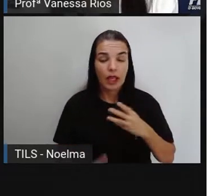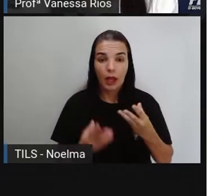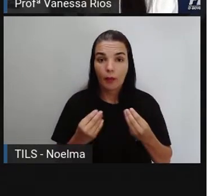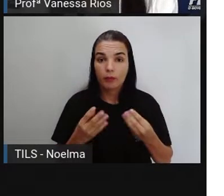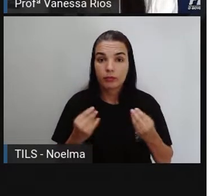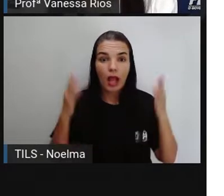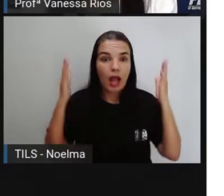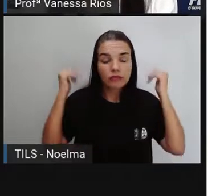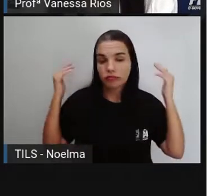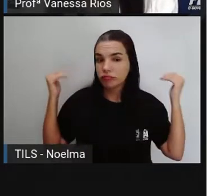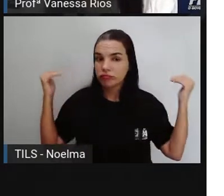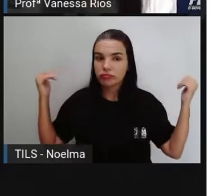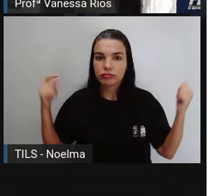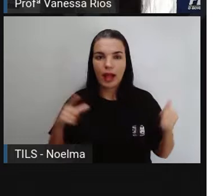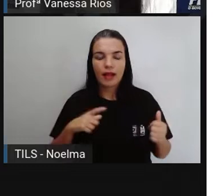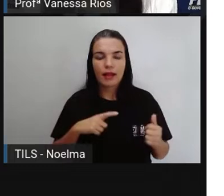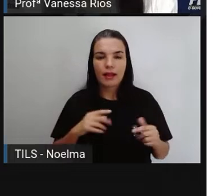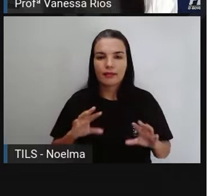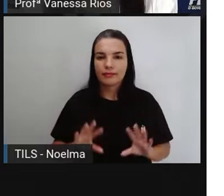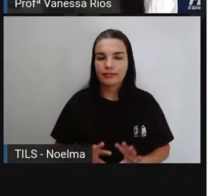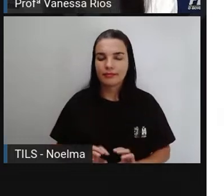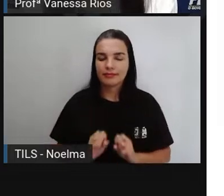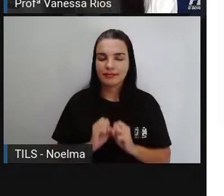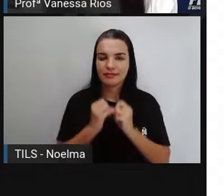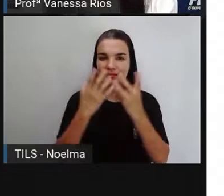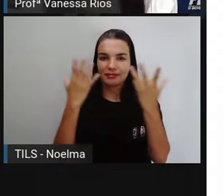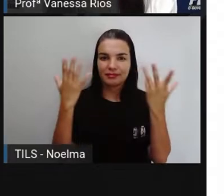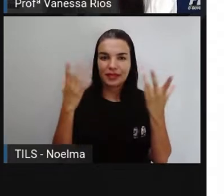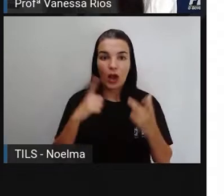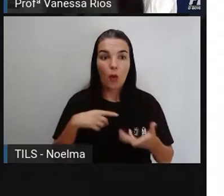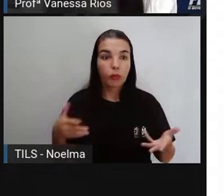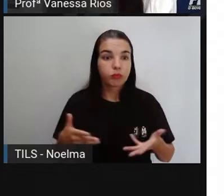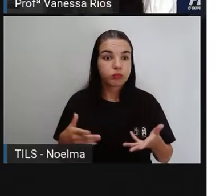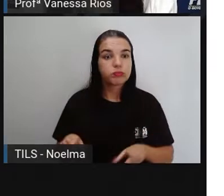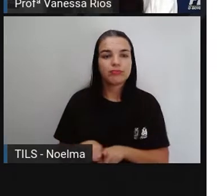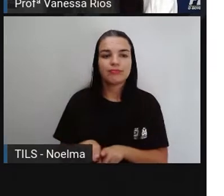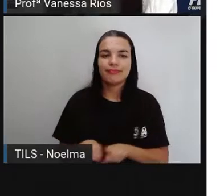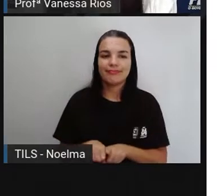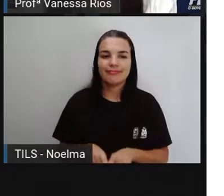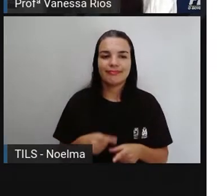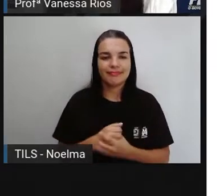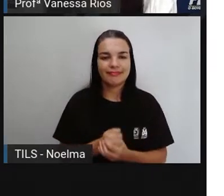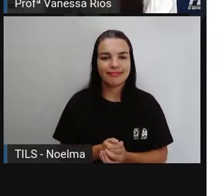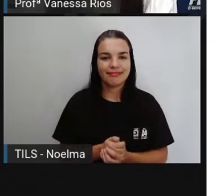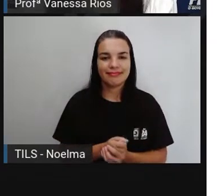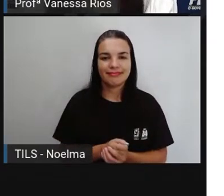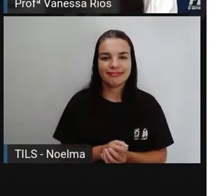talentos revelados até os dias de hoje em relação à música.